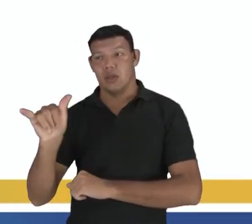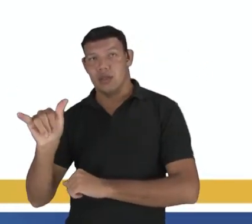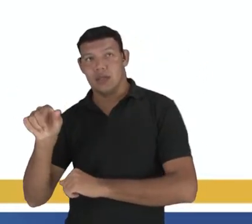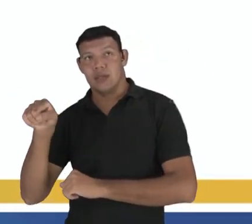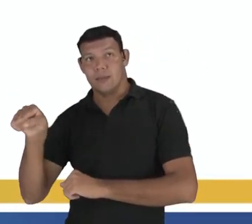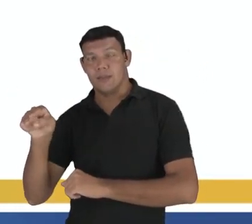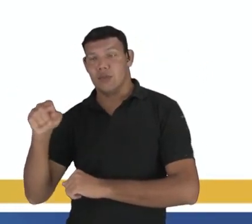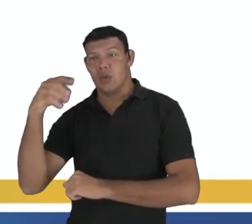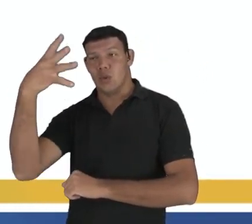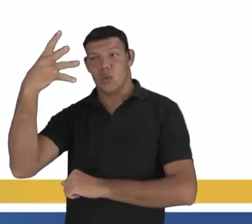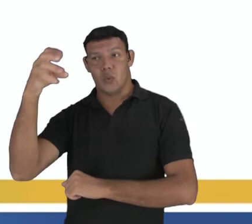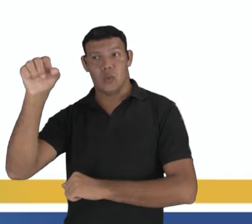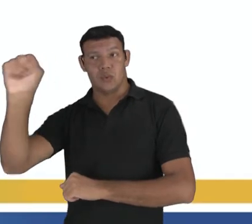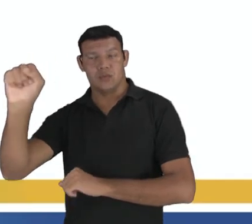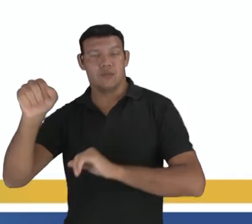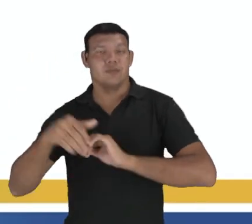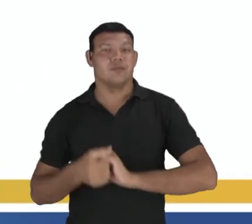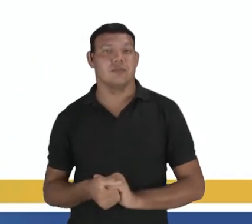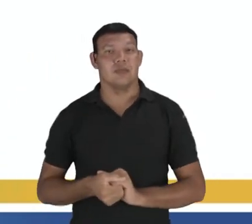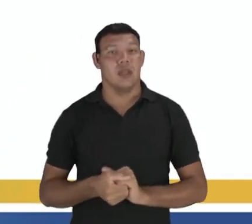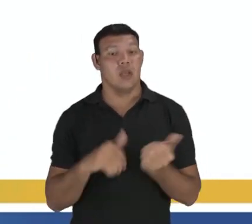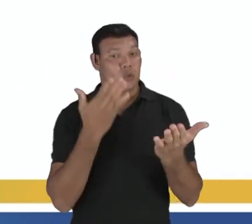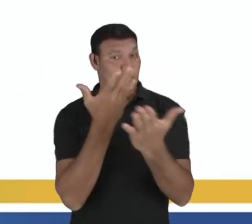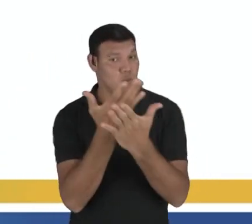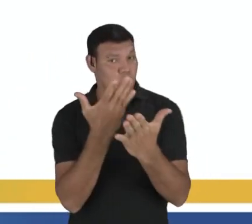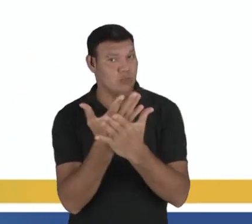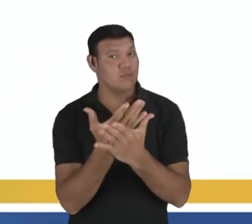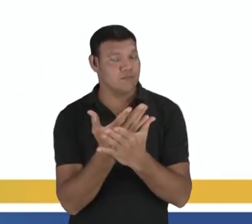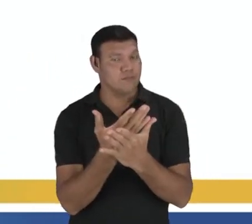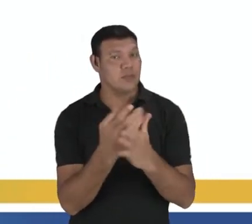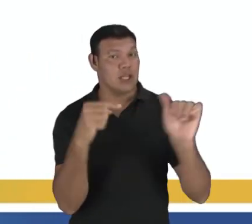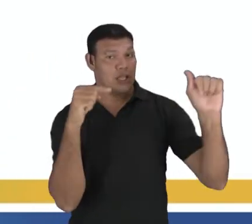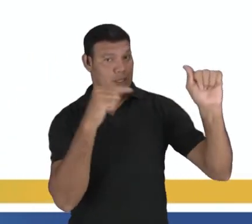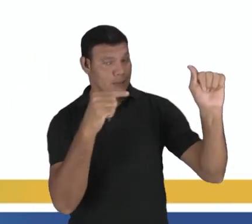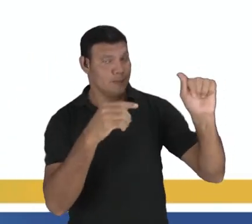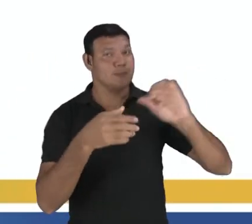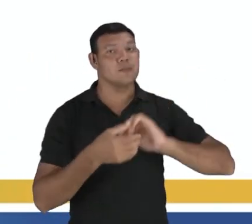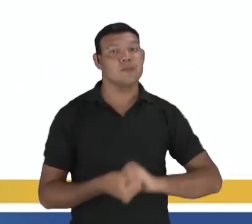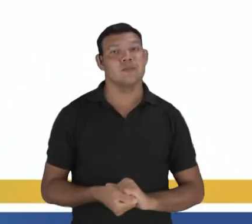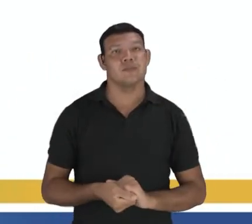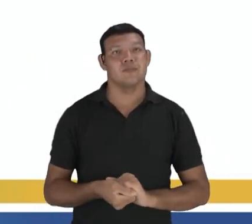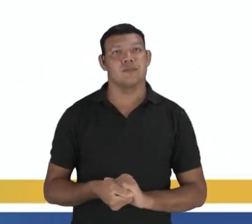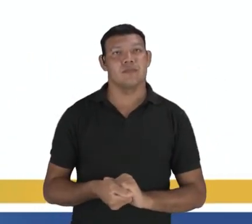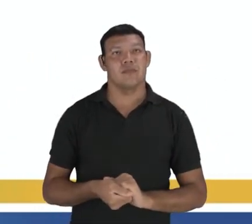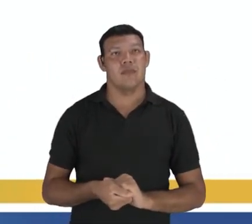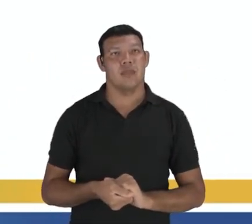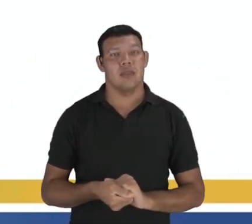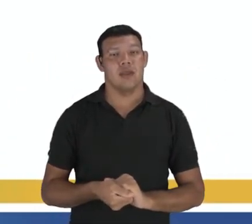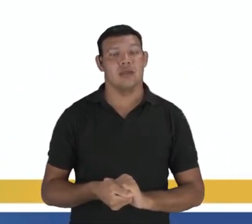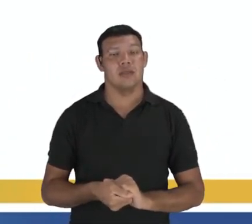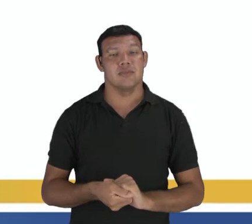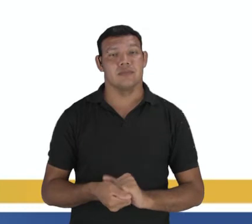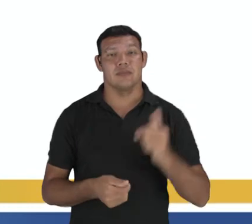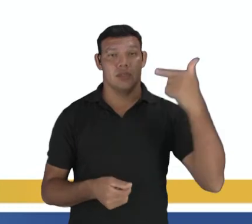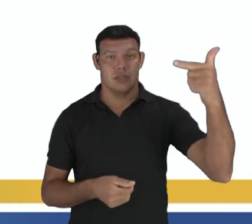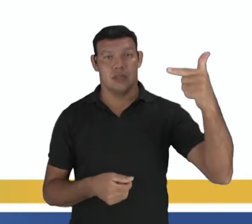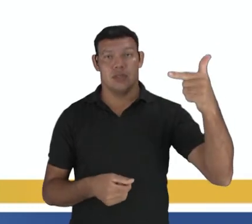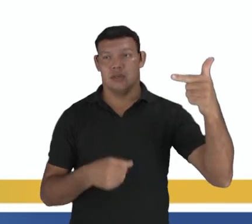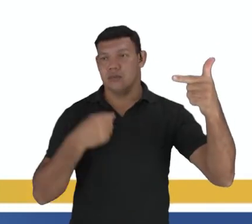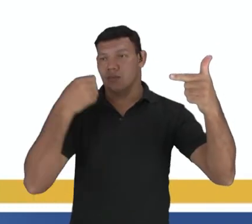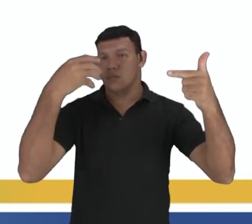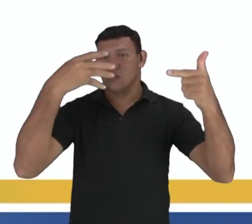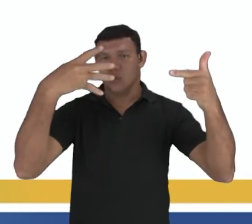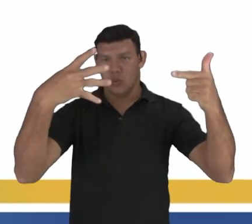8. O que acontece aqui nesse estudo dessa situação? Nós temos os valores